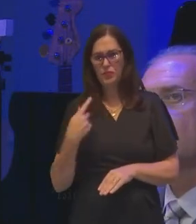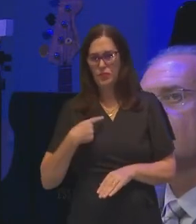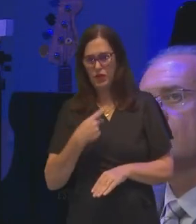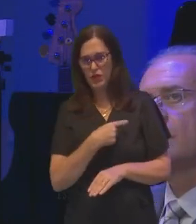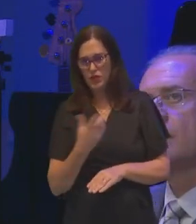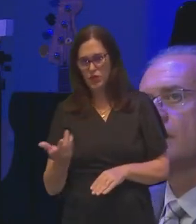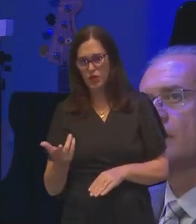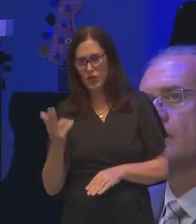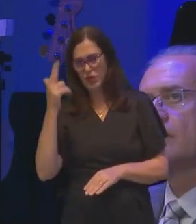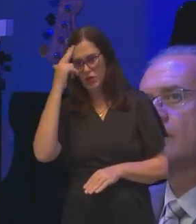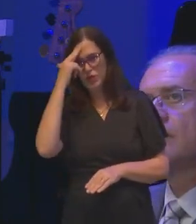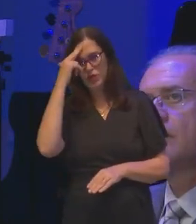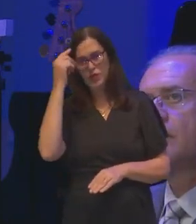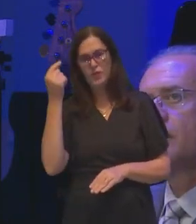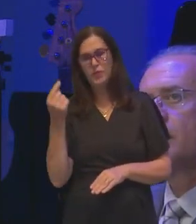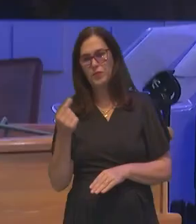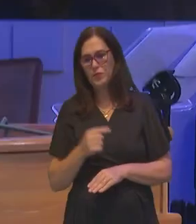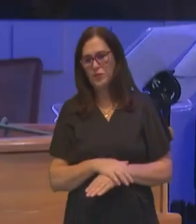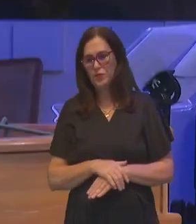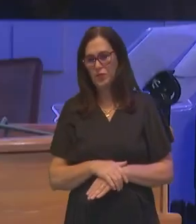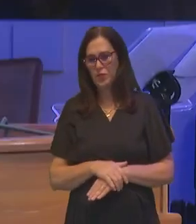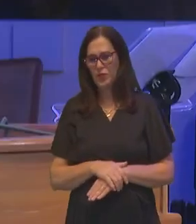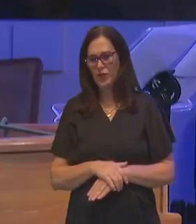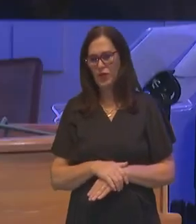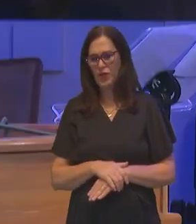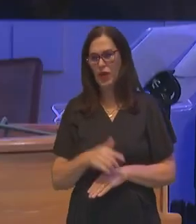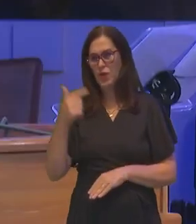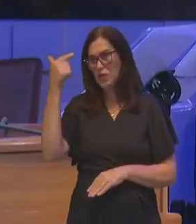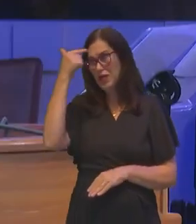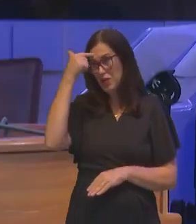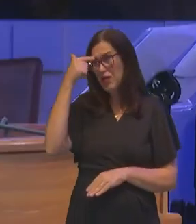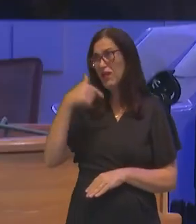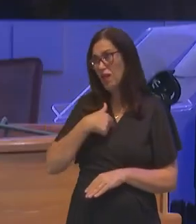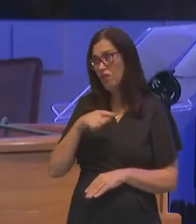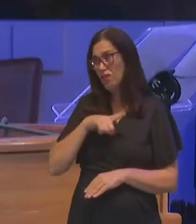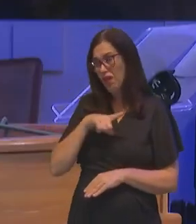preparada para os pensamentos que eu tenho?